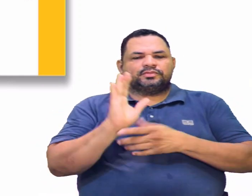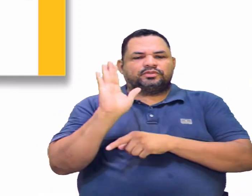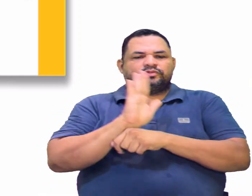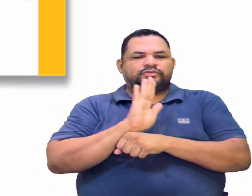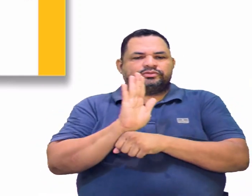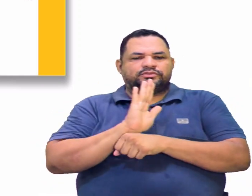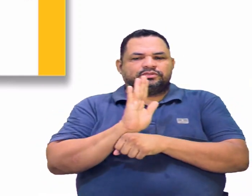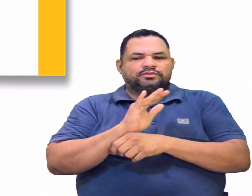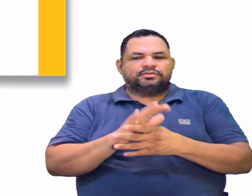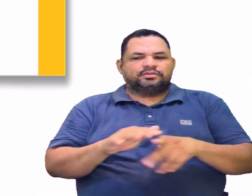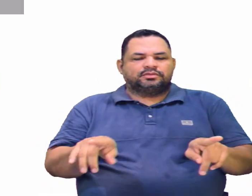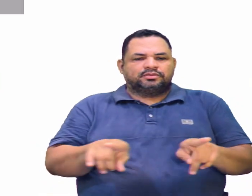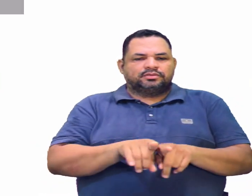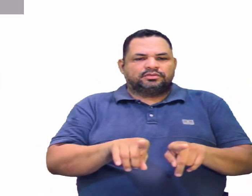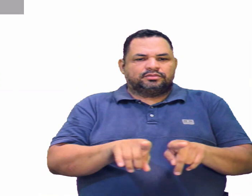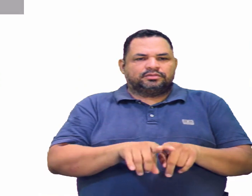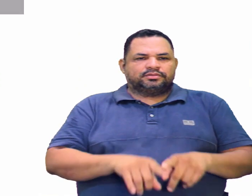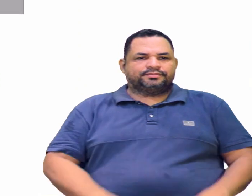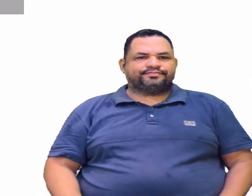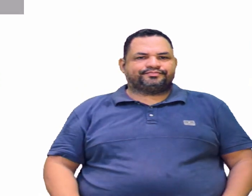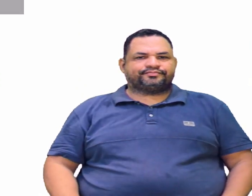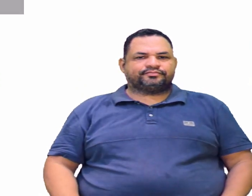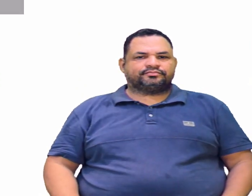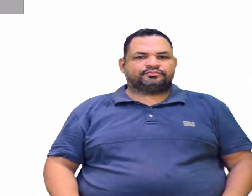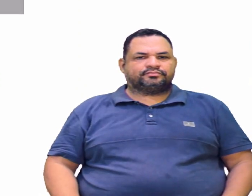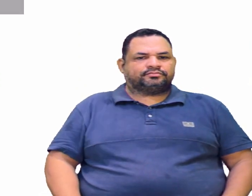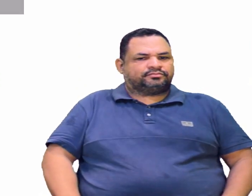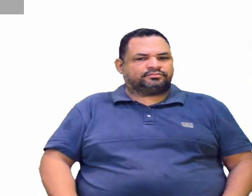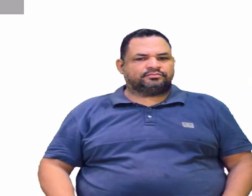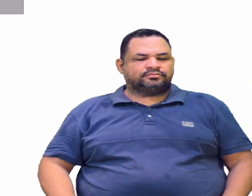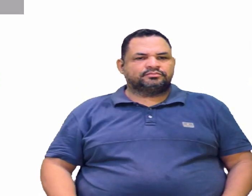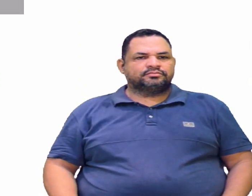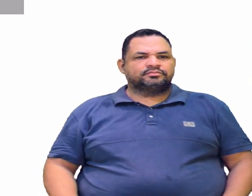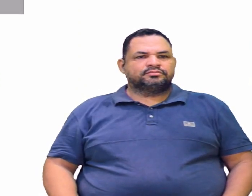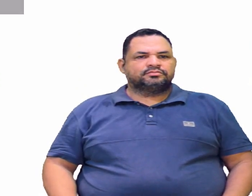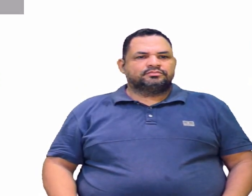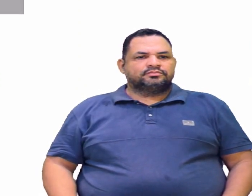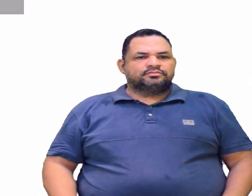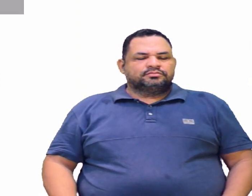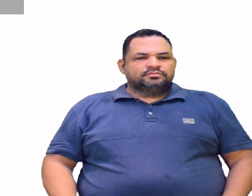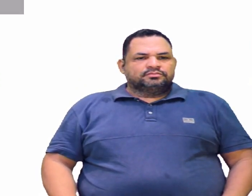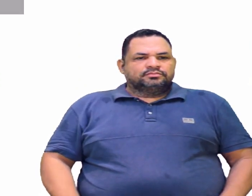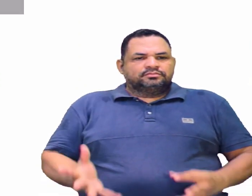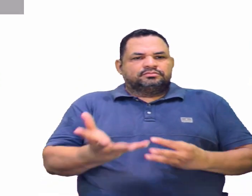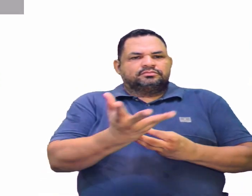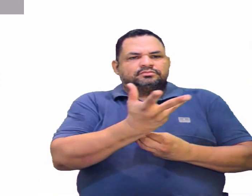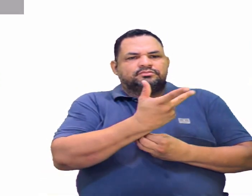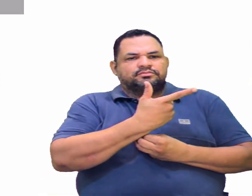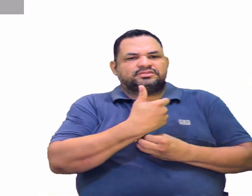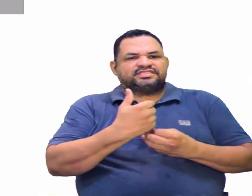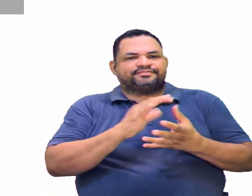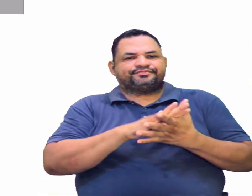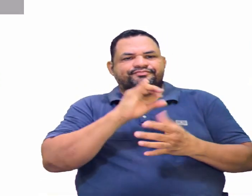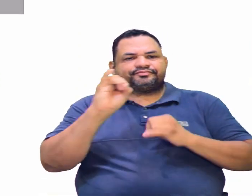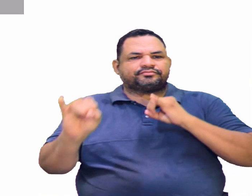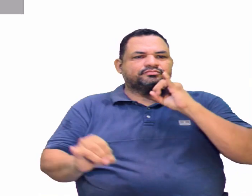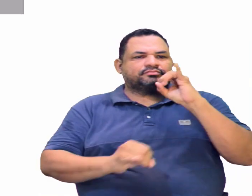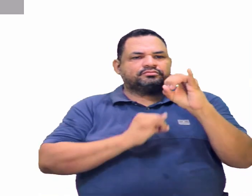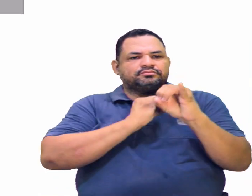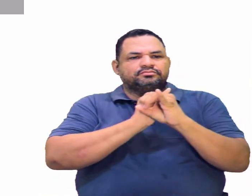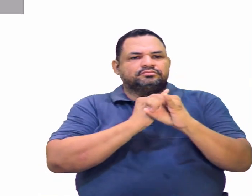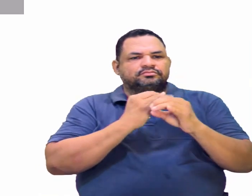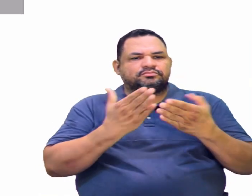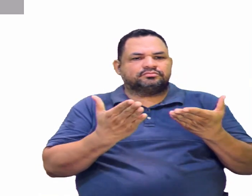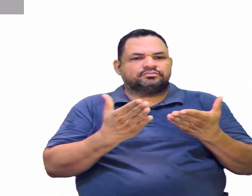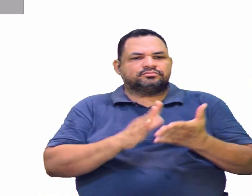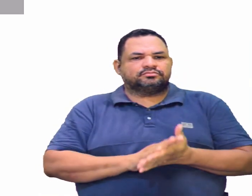cinema. Então, vamos seguir aqui, porque tem muita coisa para a gente ver. Olha, na arte digital